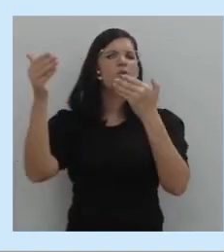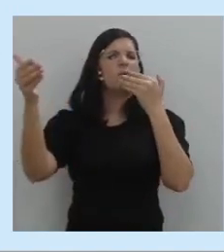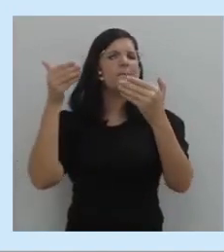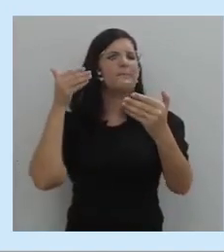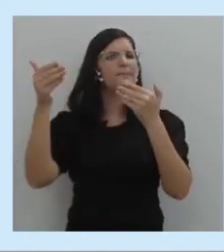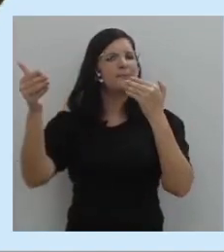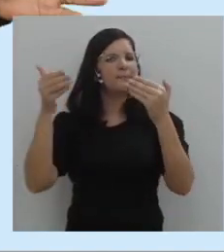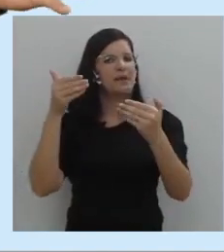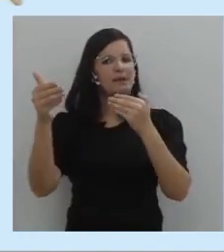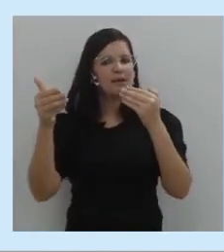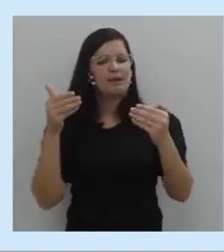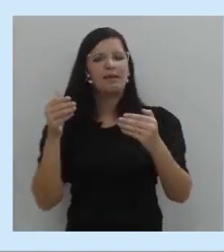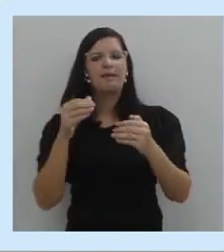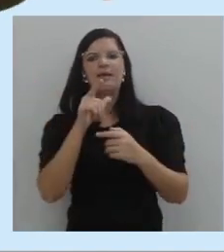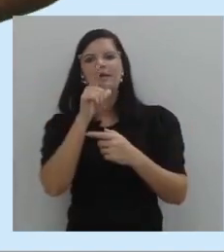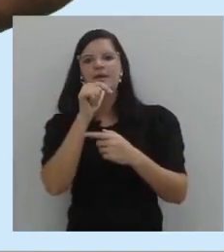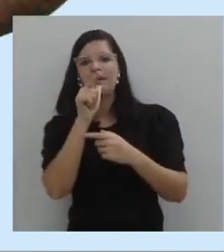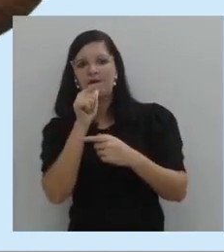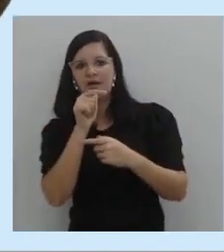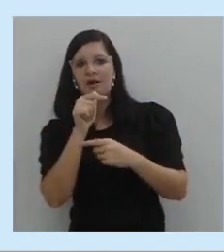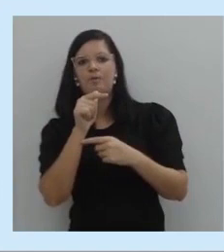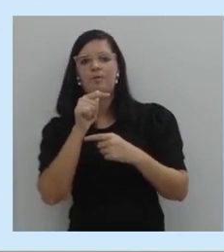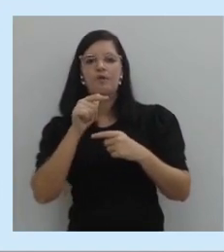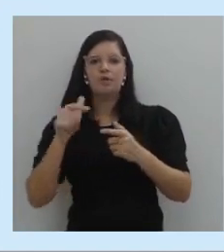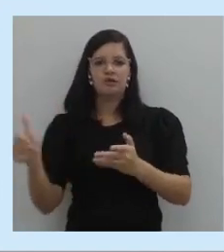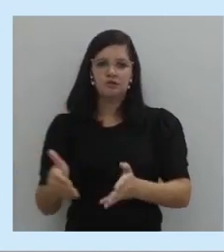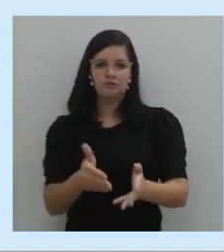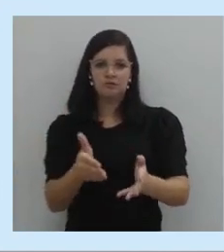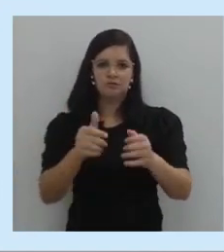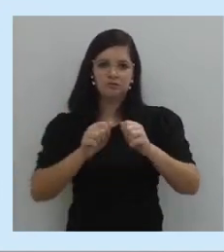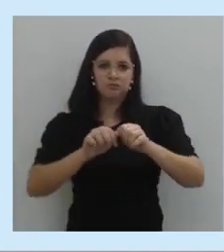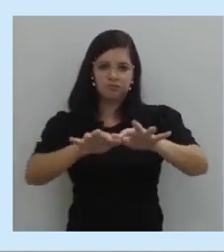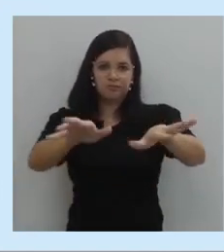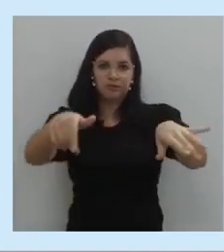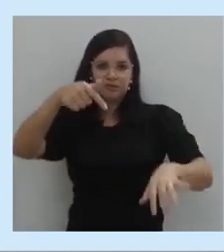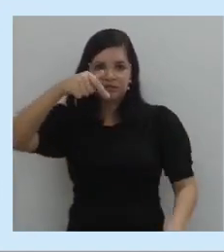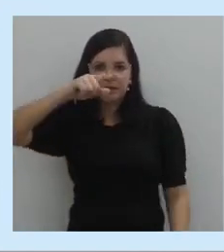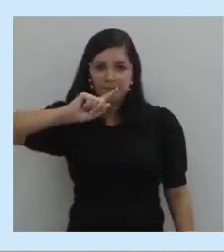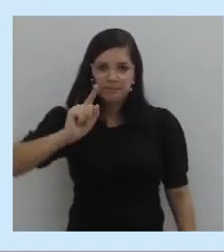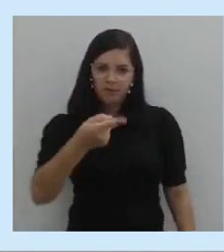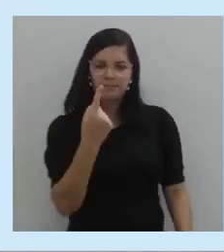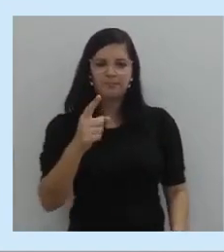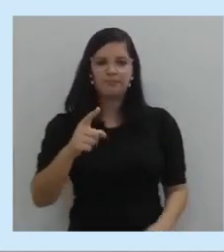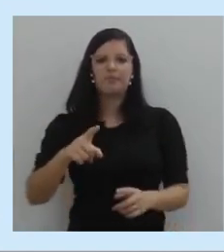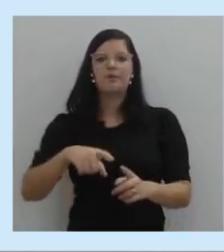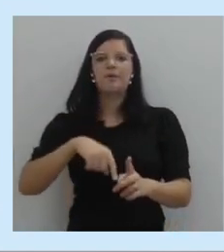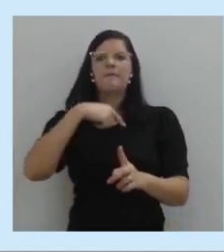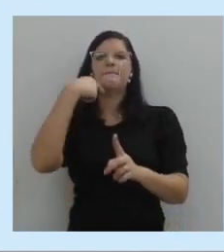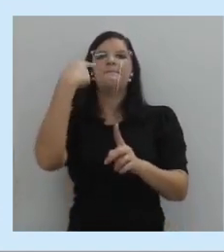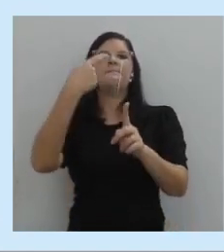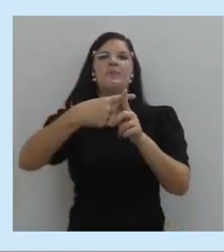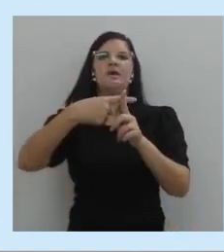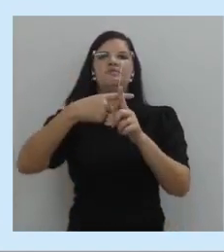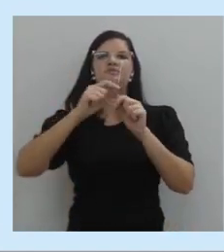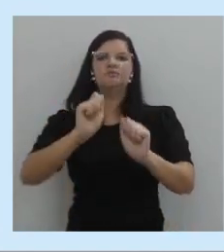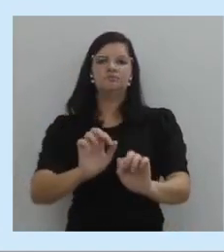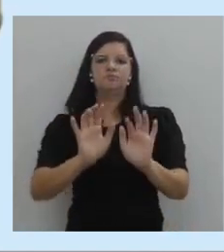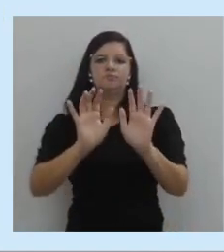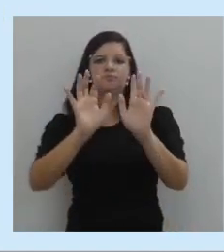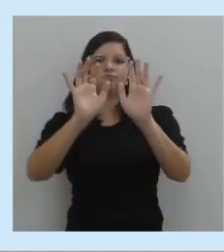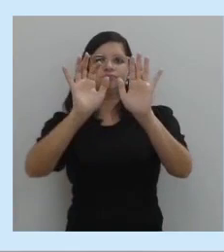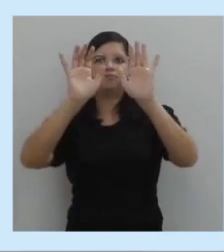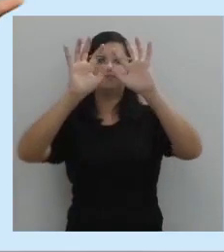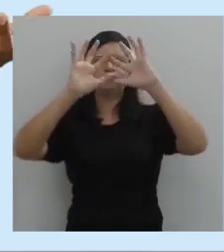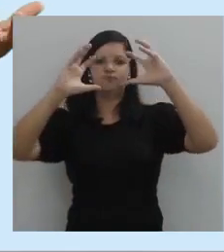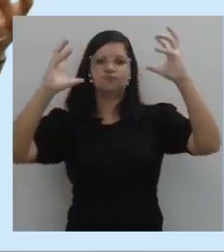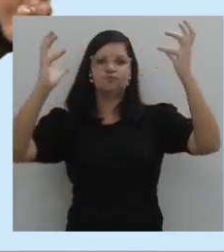aí entre a bacia, as águas que são lançadas nos rios, nos 7.000 rios, mais a água que é lançada na atmosfera. Então,